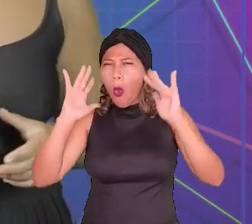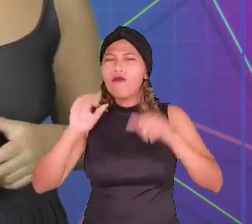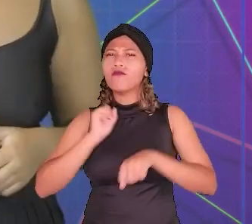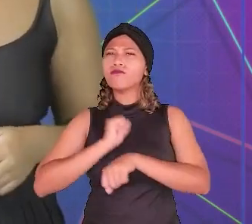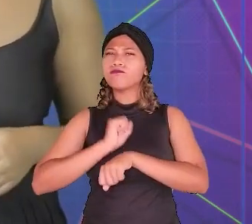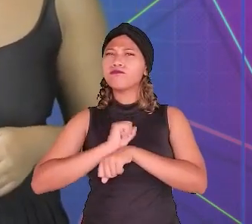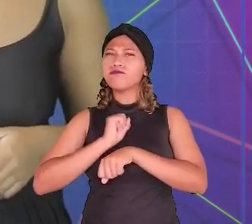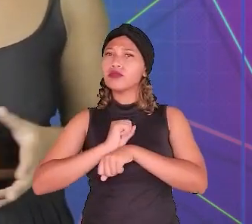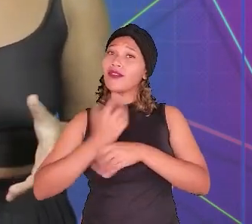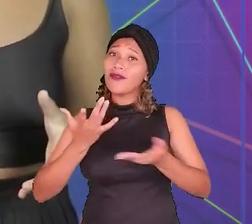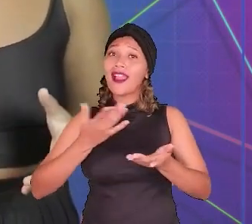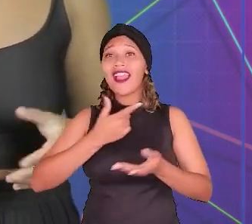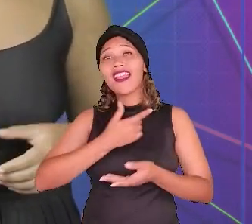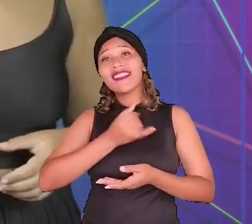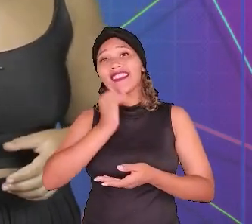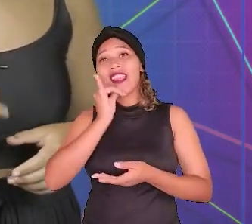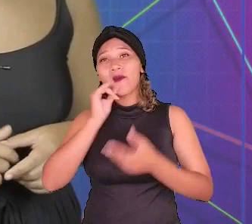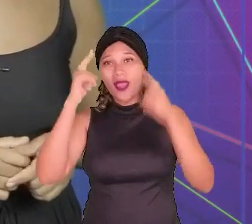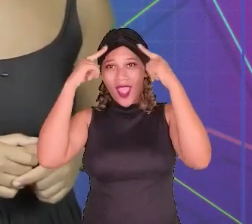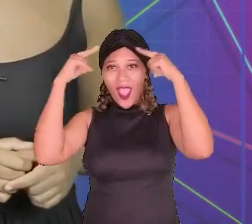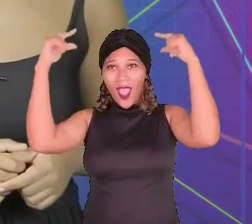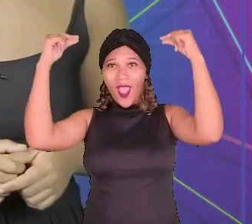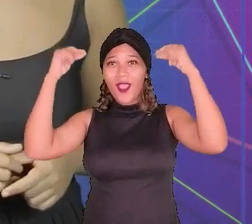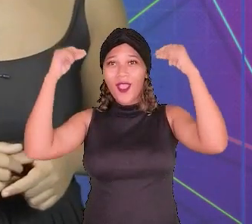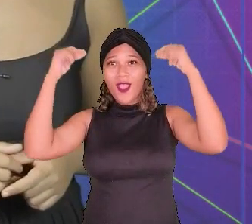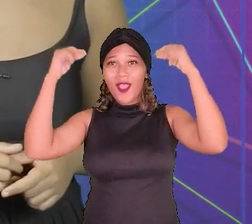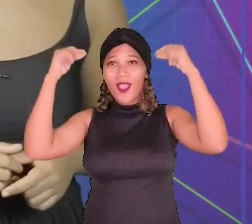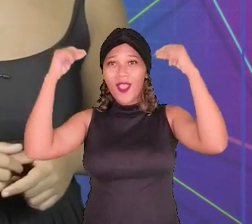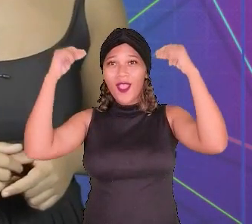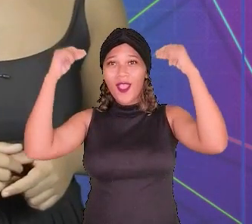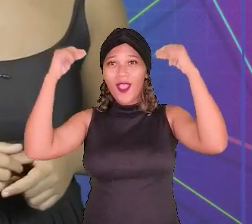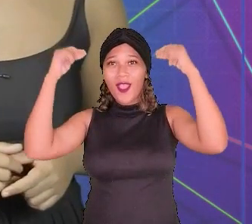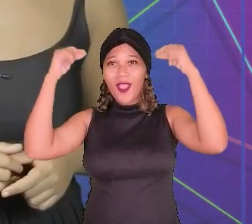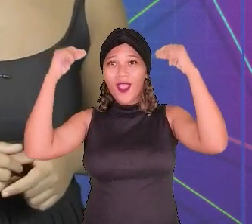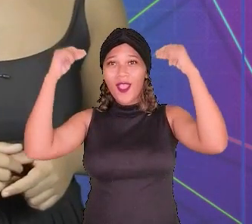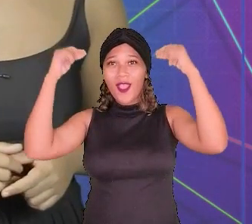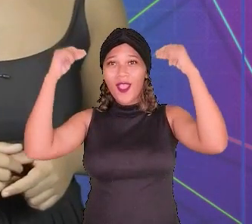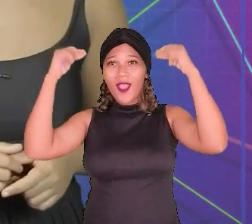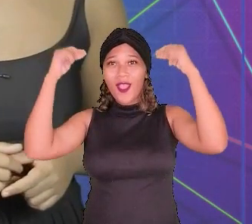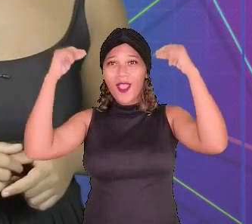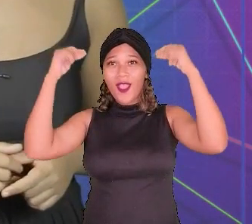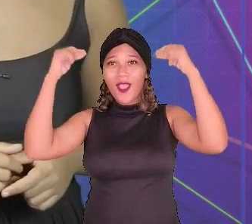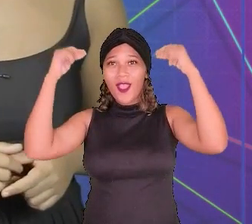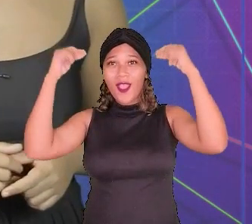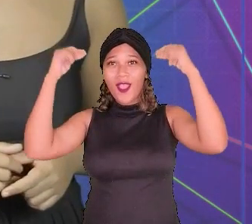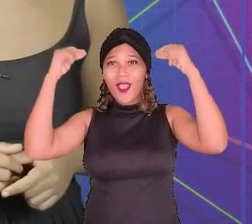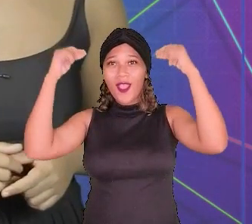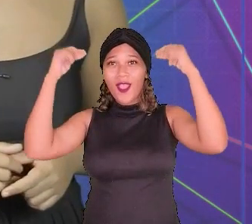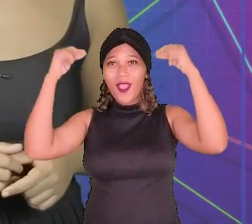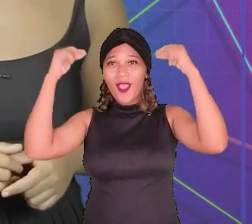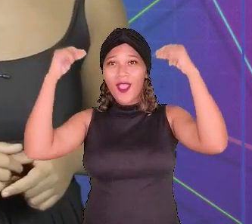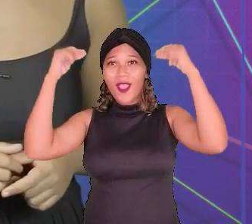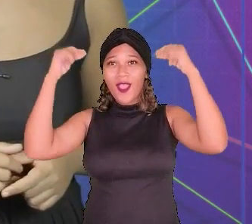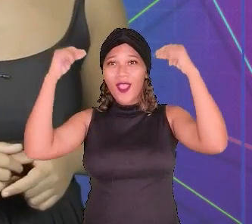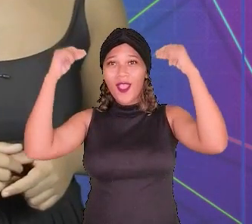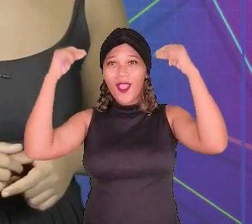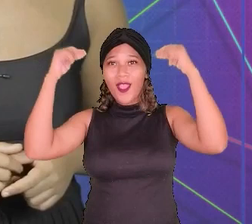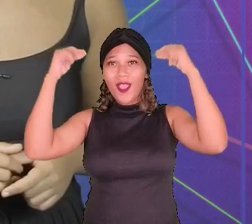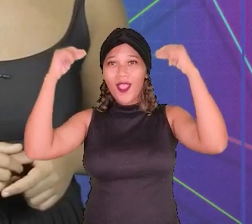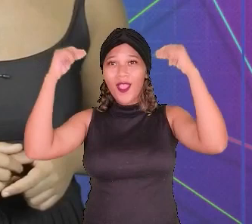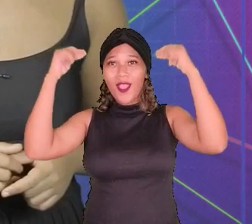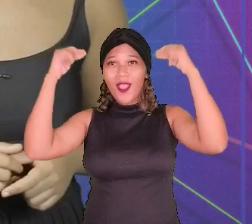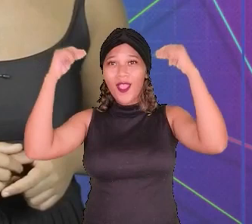e inteligência. Um exemplo é o Mestre Yoda. Imagem do Mestre Yoda, um ancião não humano com poucos pelos na cabeça, olhos grandes e